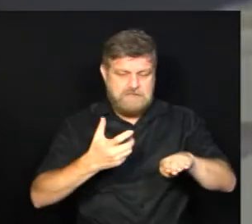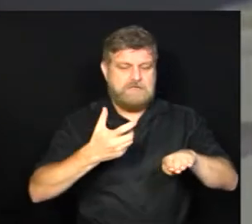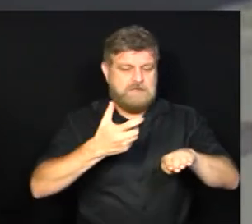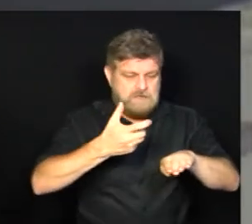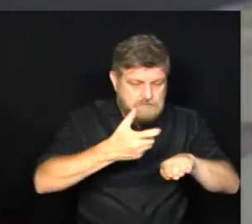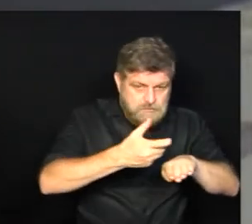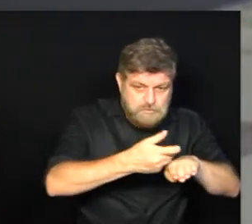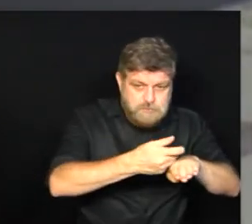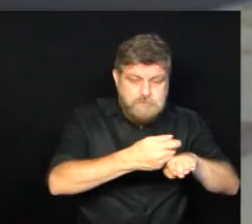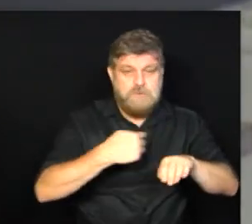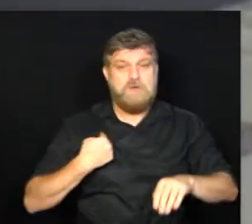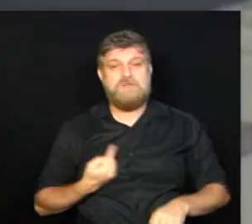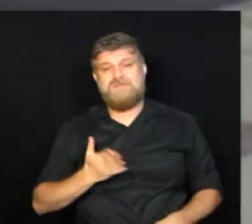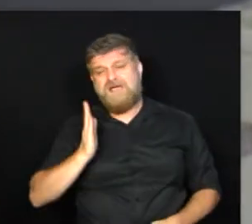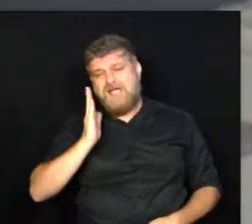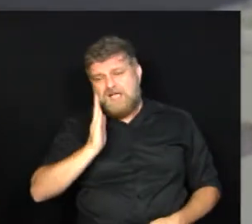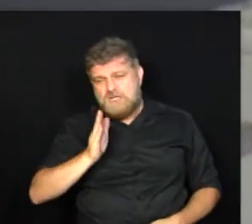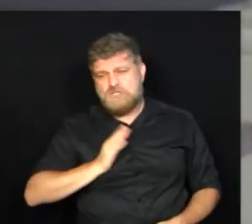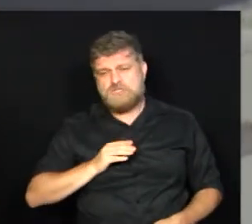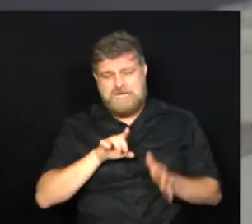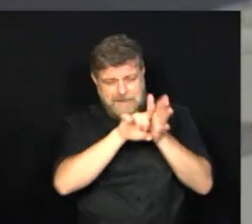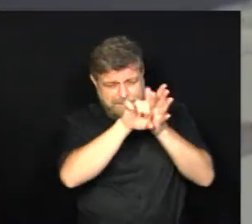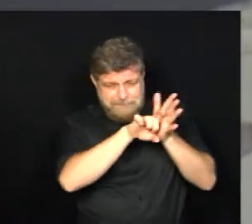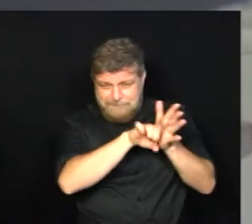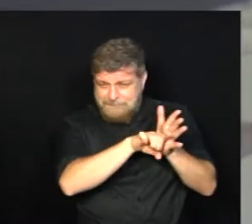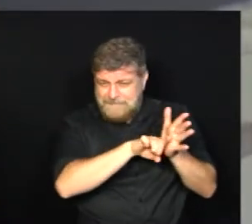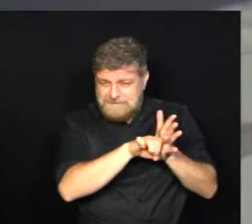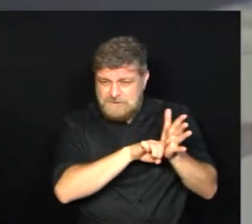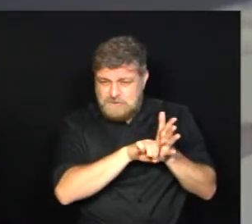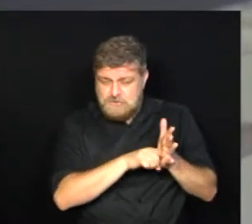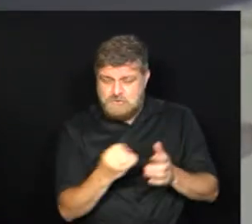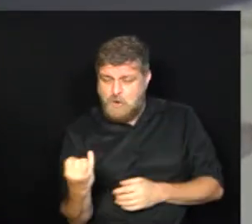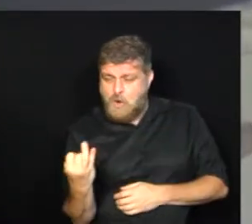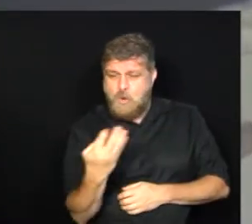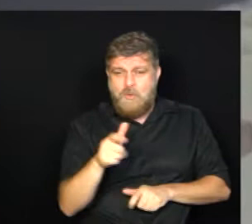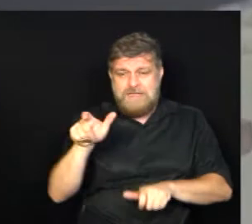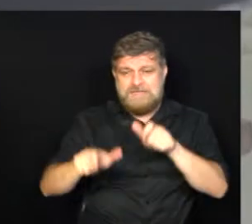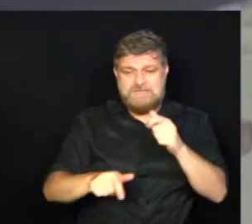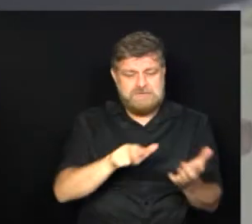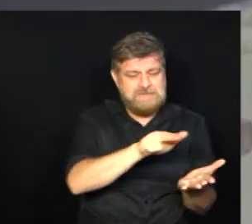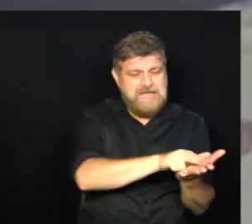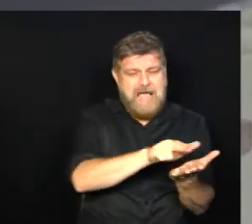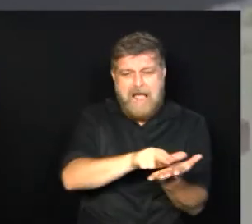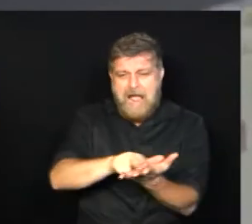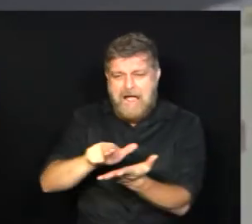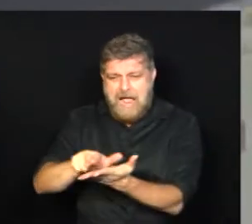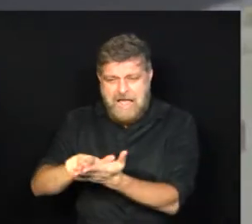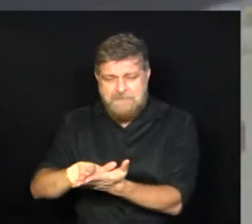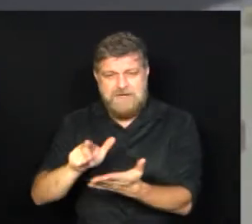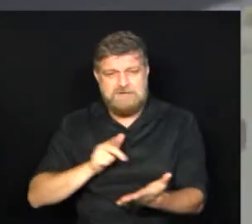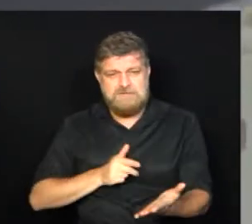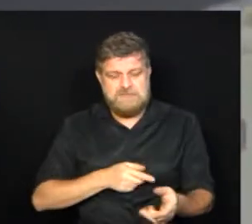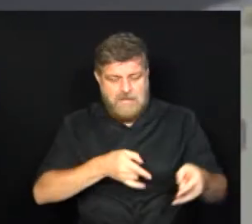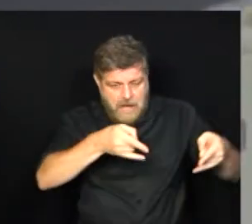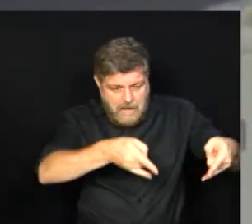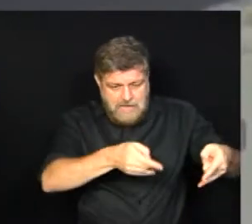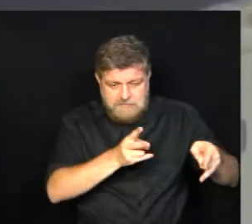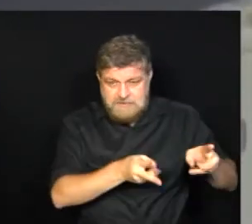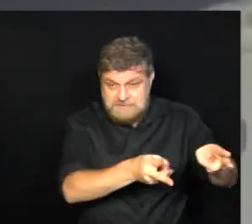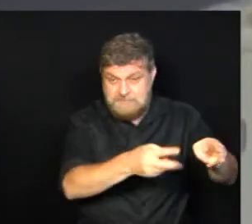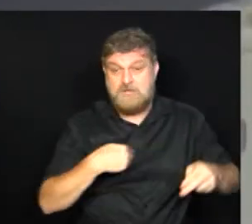gente já fez todo um levantamento de acamados, pessoas que não saem das camas, e a gente vai até